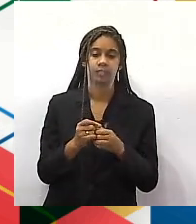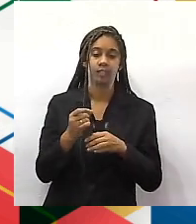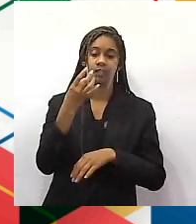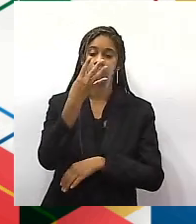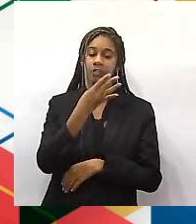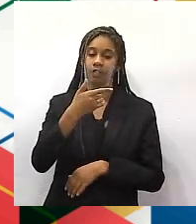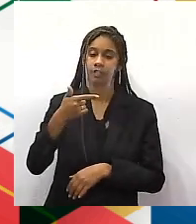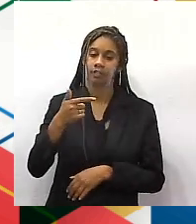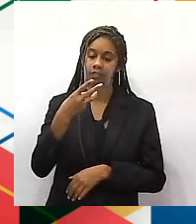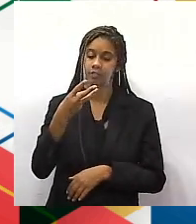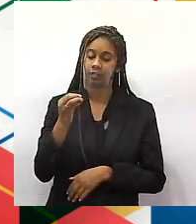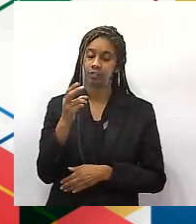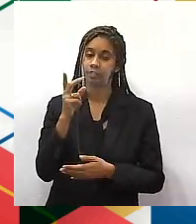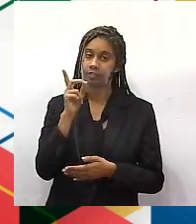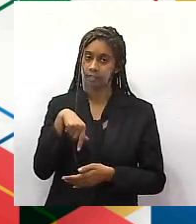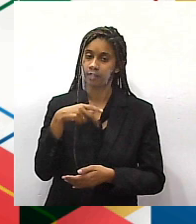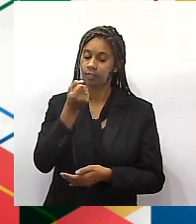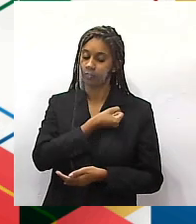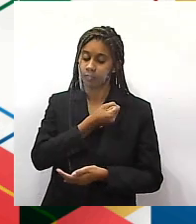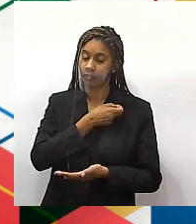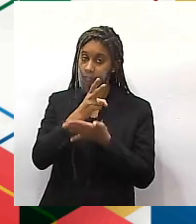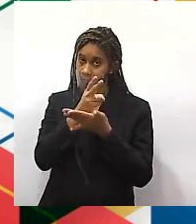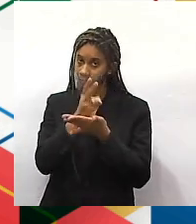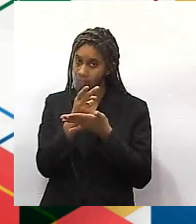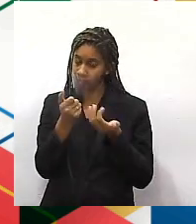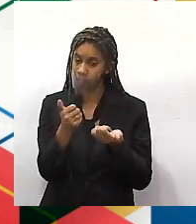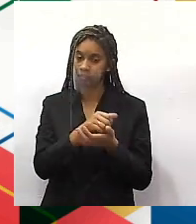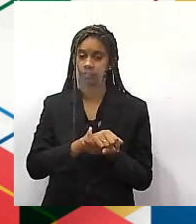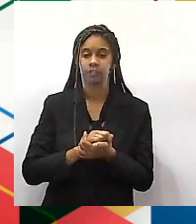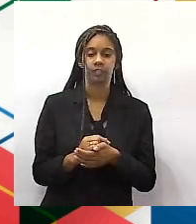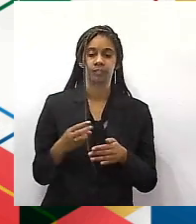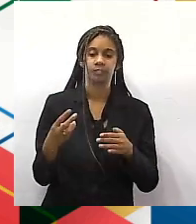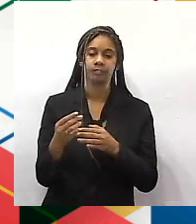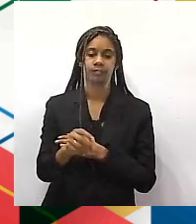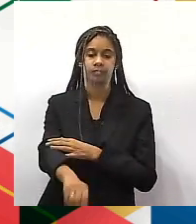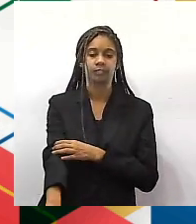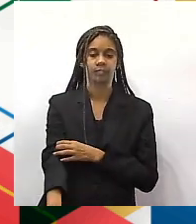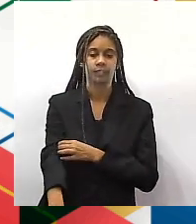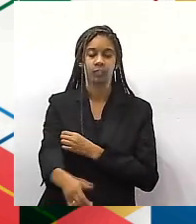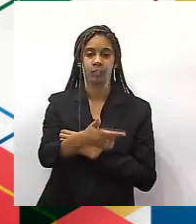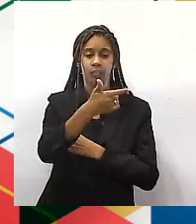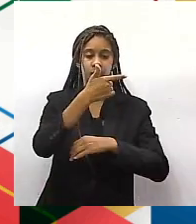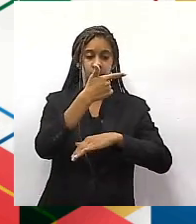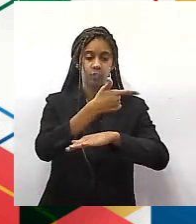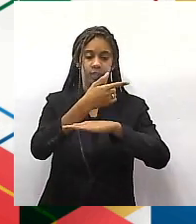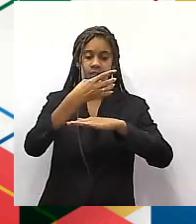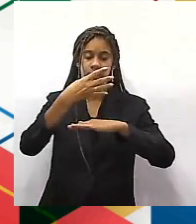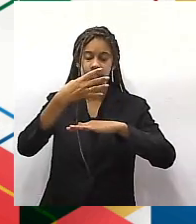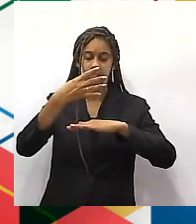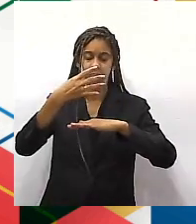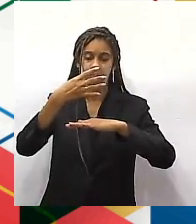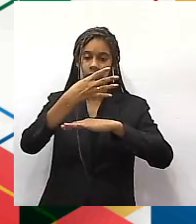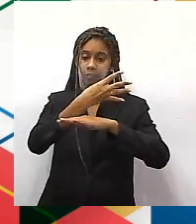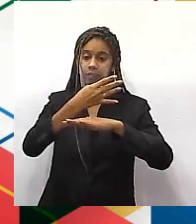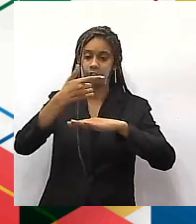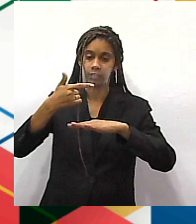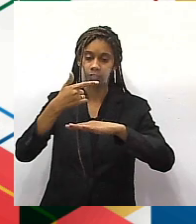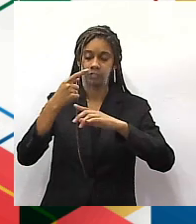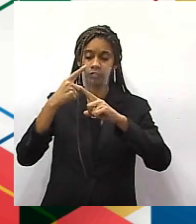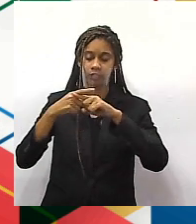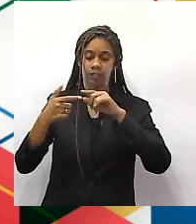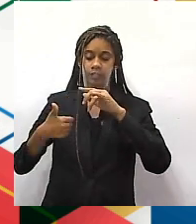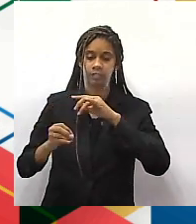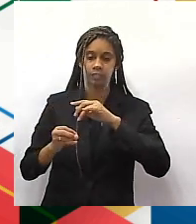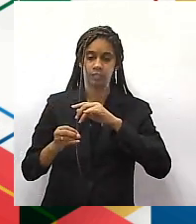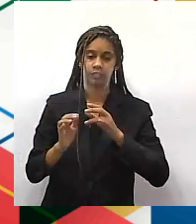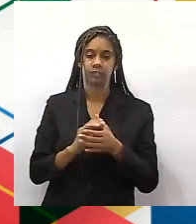minha constante. Nota aqui, 30 vezes 10, melhor, 30 não, 42 vezes 10 e 30 vezes x. Quem multiplica